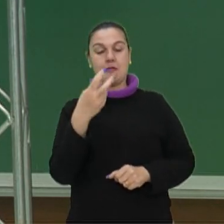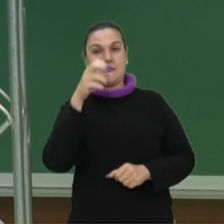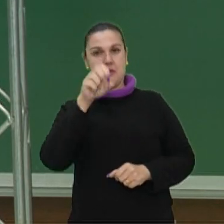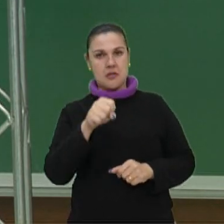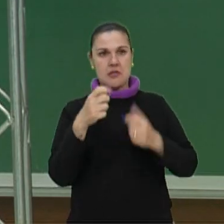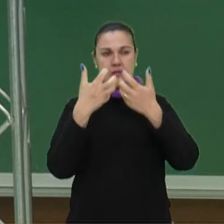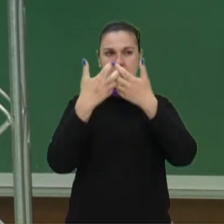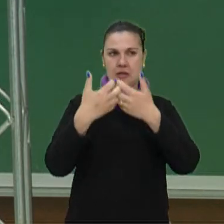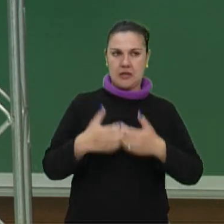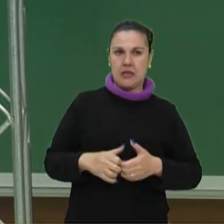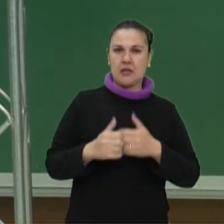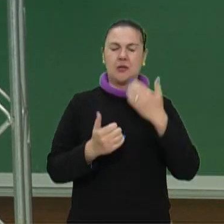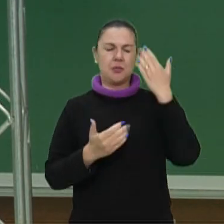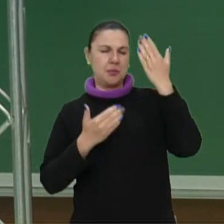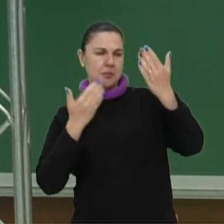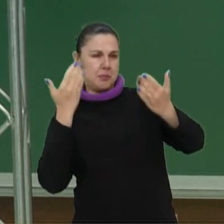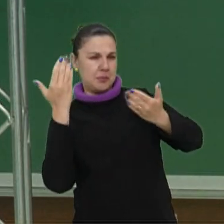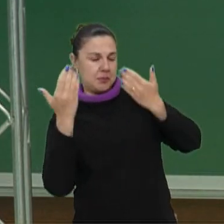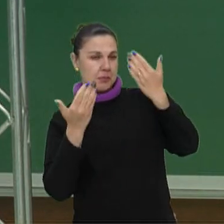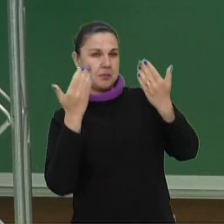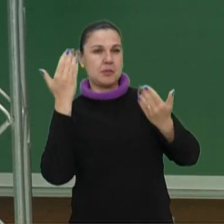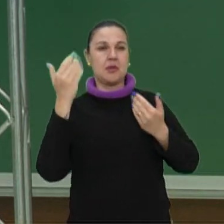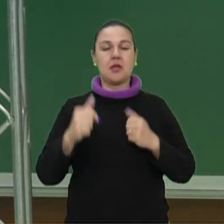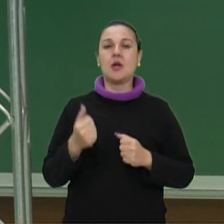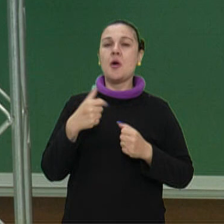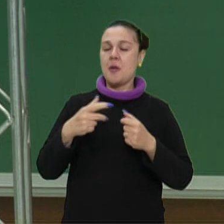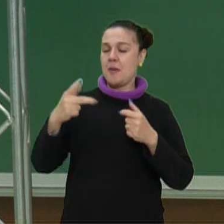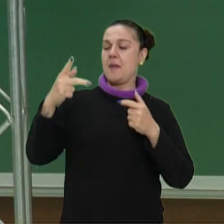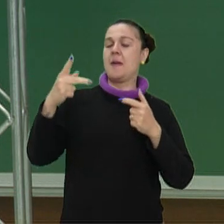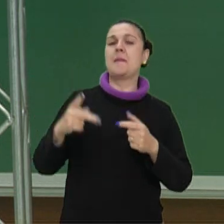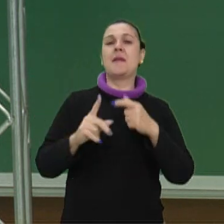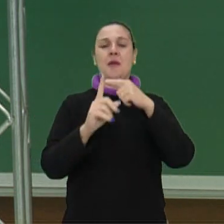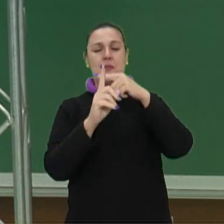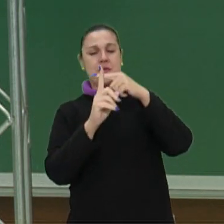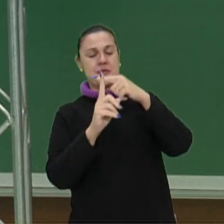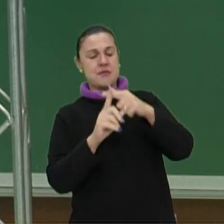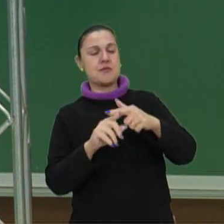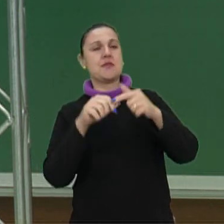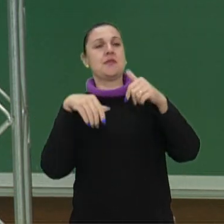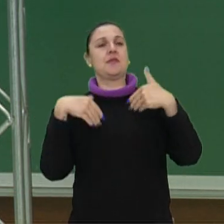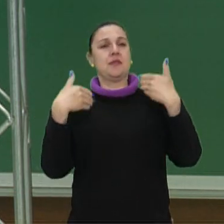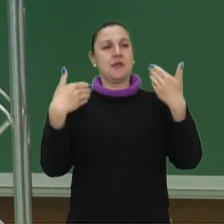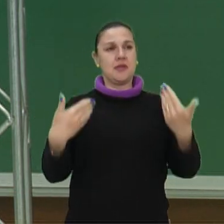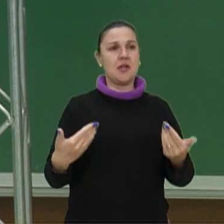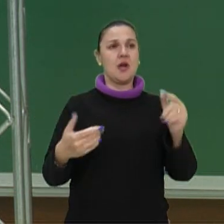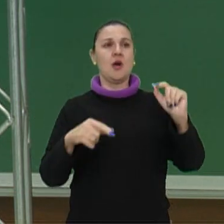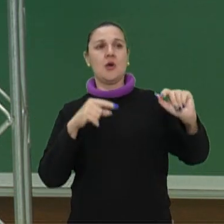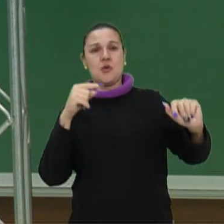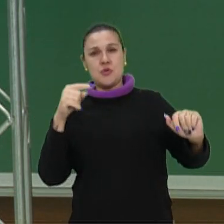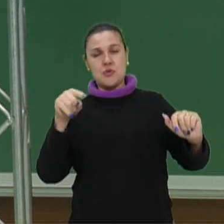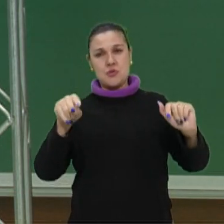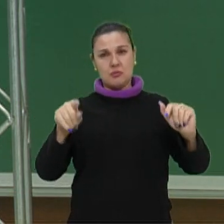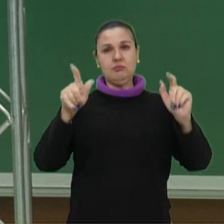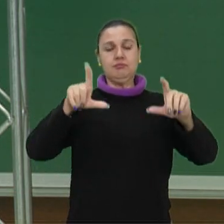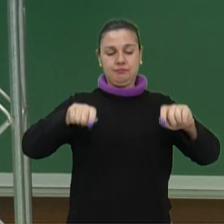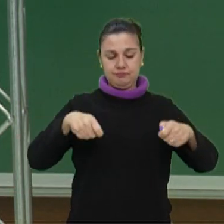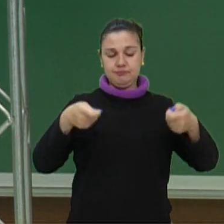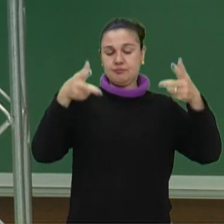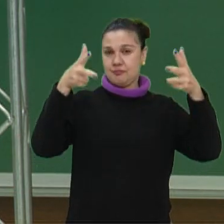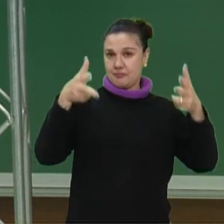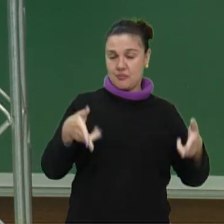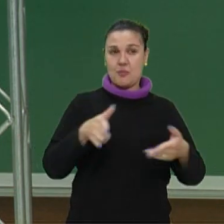28. Aí tem toda aquela análise que você pode fazer. O produto está positivo, significa que os dois números multiplicados têm o mesmo